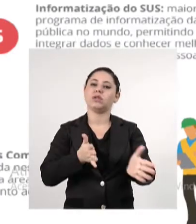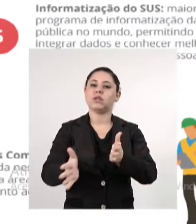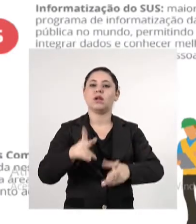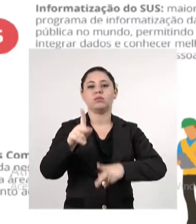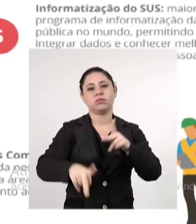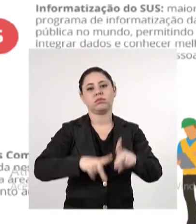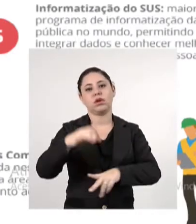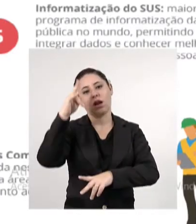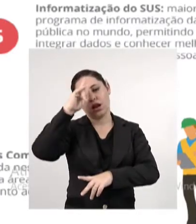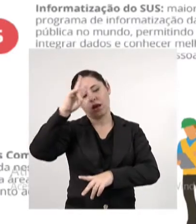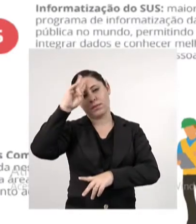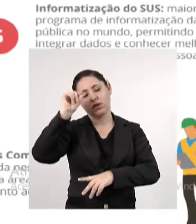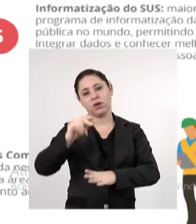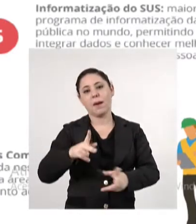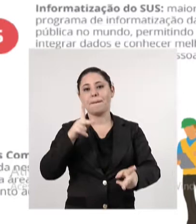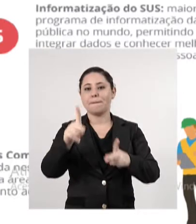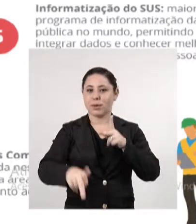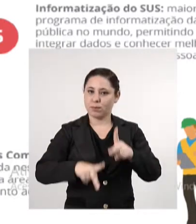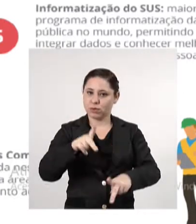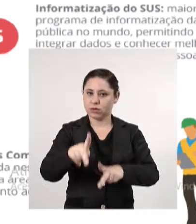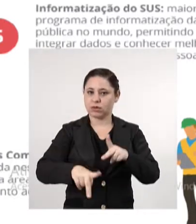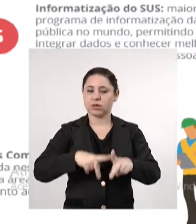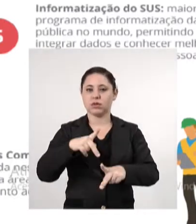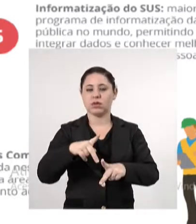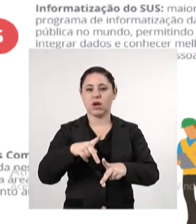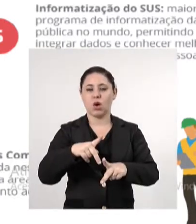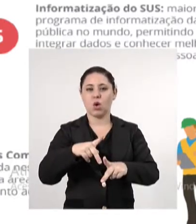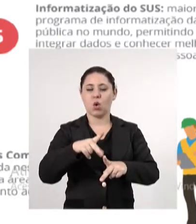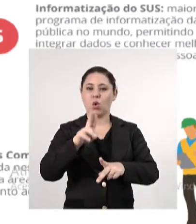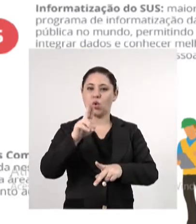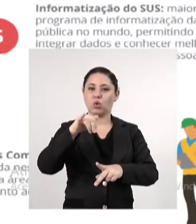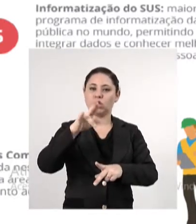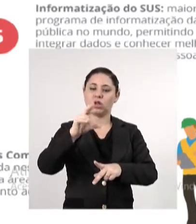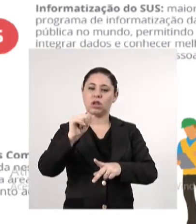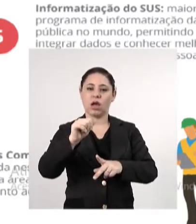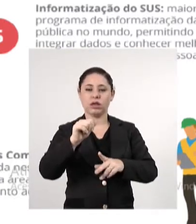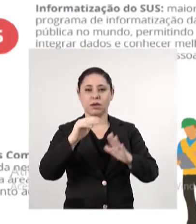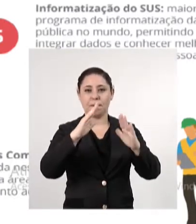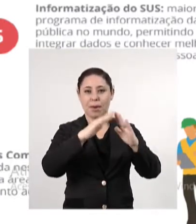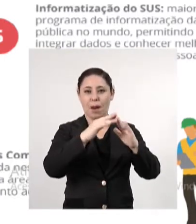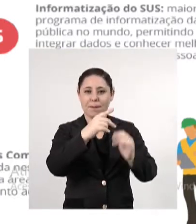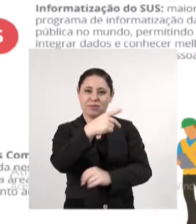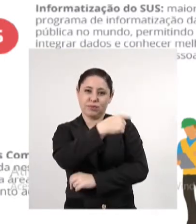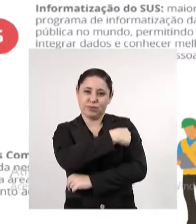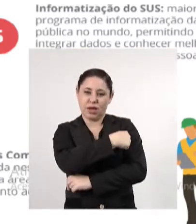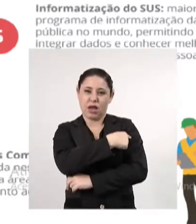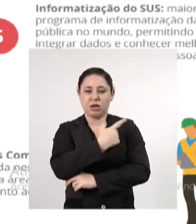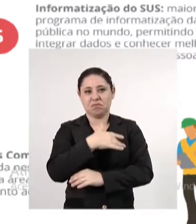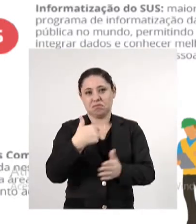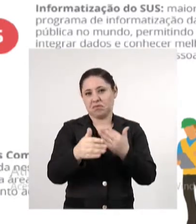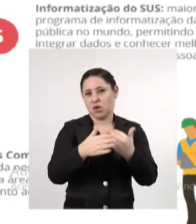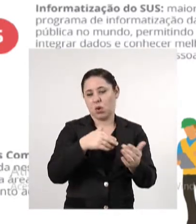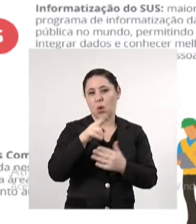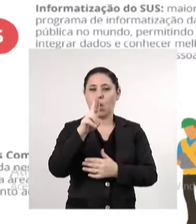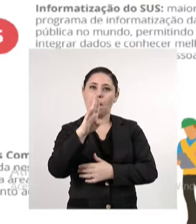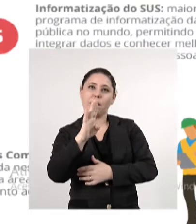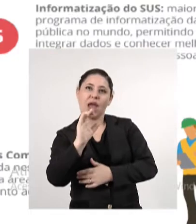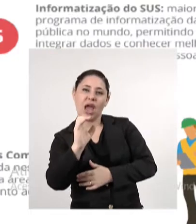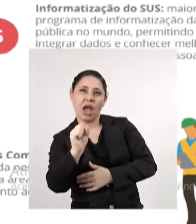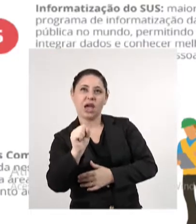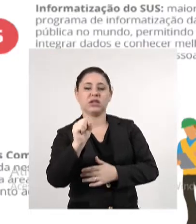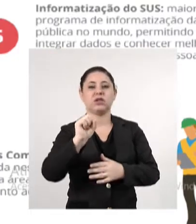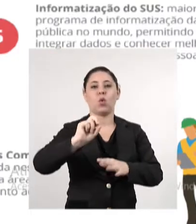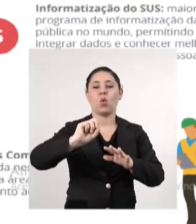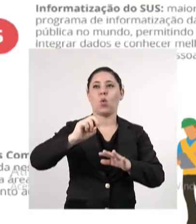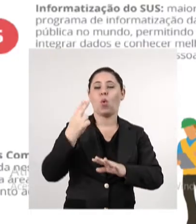lembrando que a população, essas unidades básicas de saúde, independente do formato que for, com saúde da